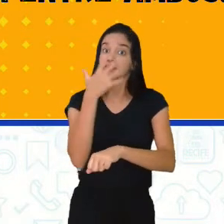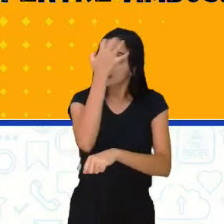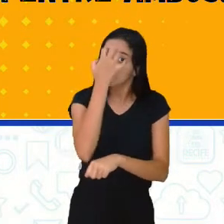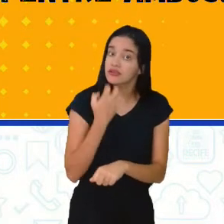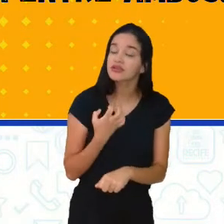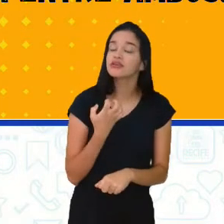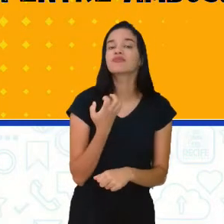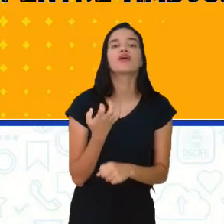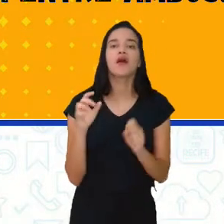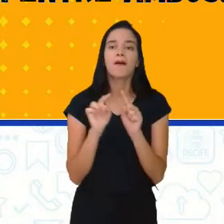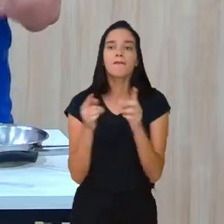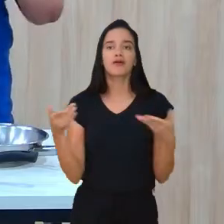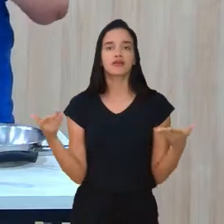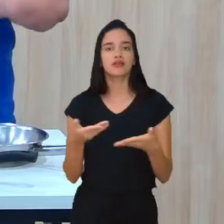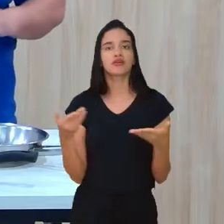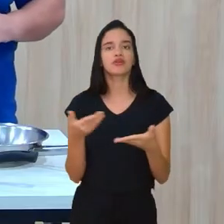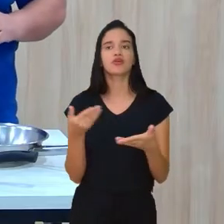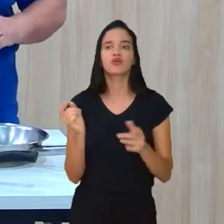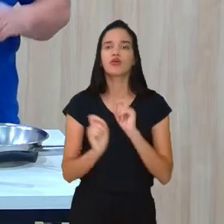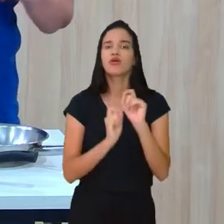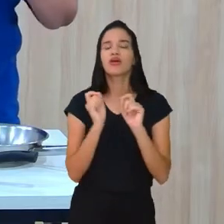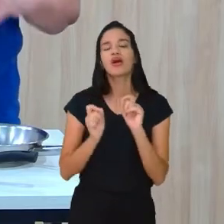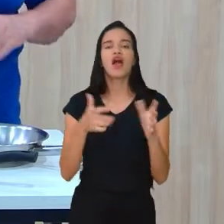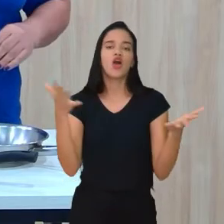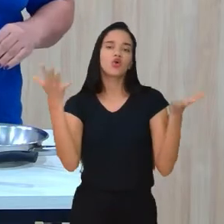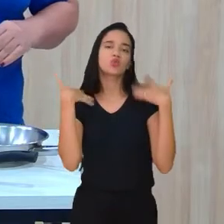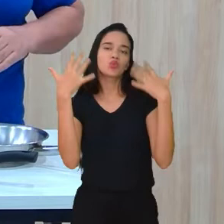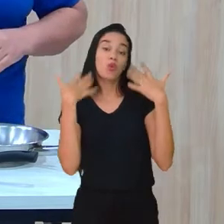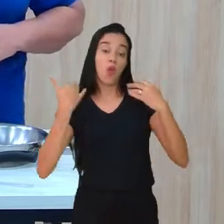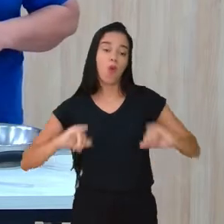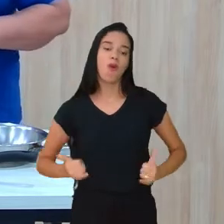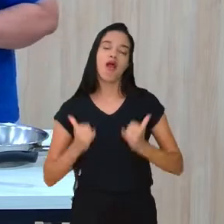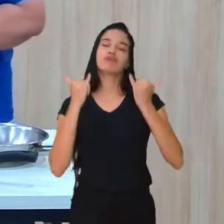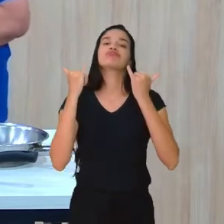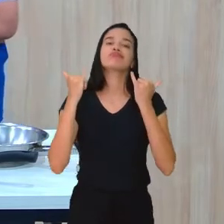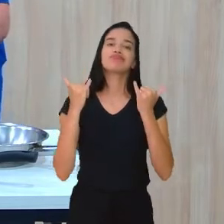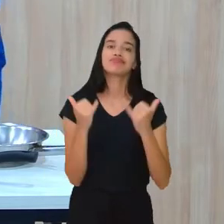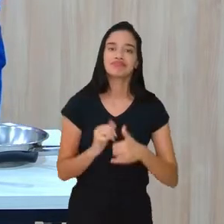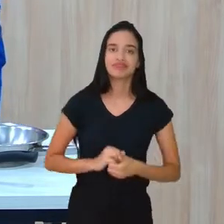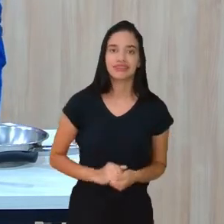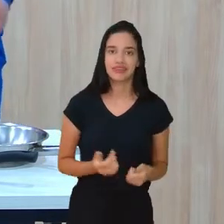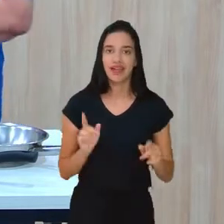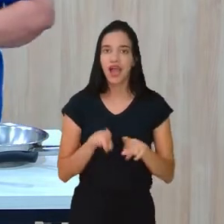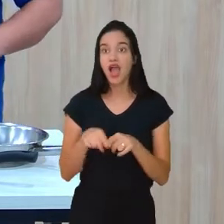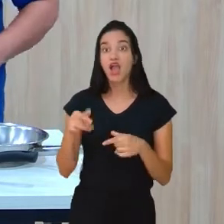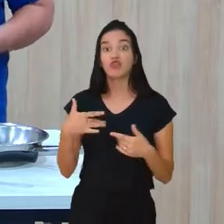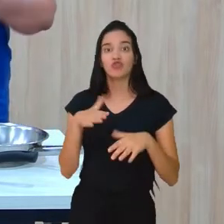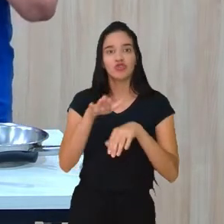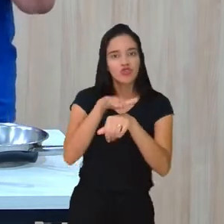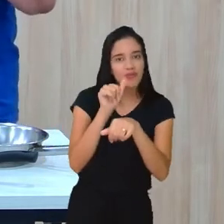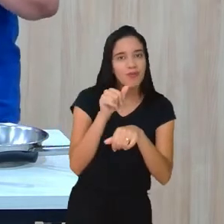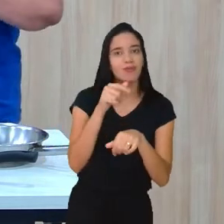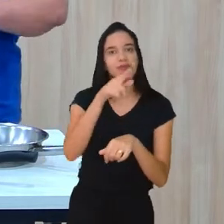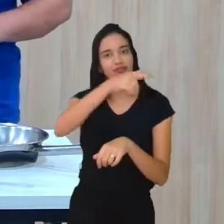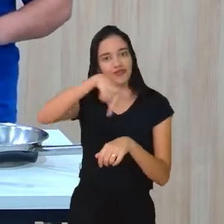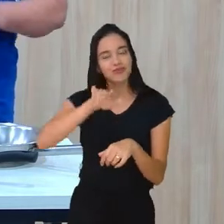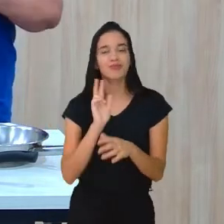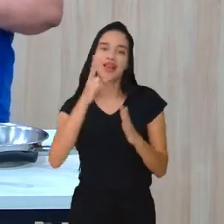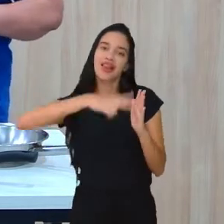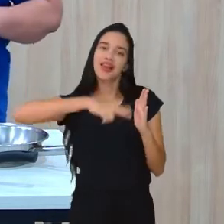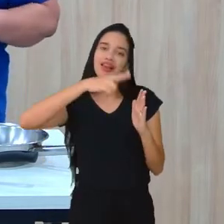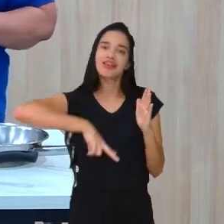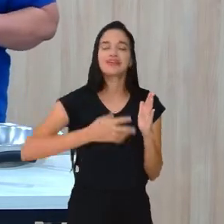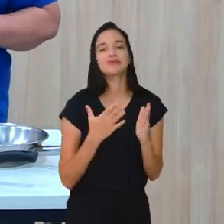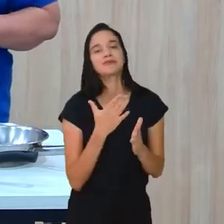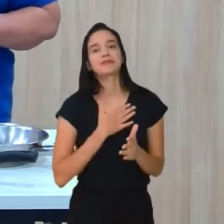acontecem. Mas vamos ver aí o que é o calor, o que é essa energia calorífica e eu vou chamar vocês a lerem comigo.